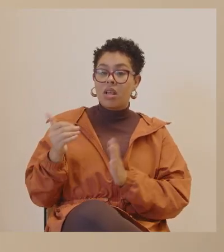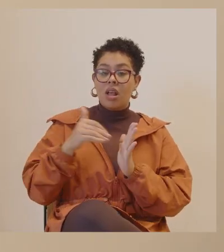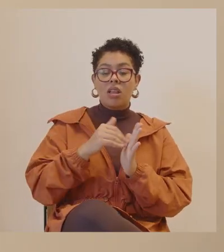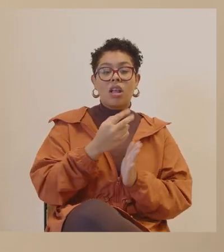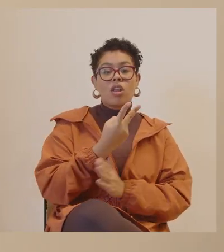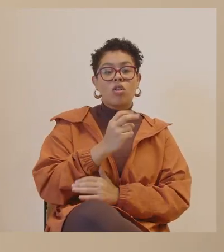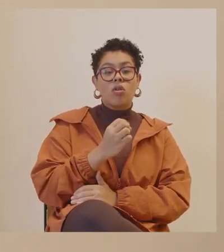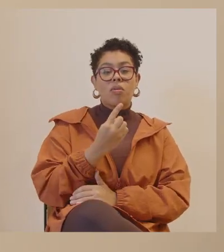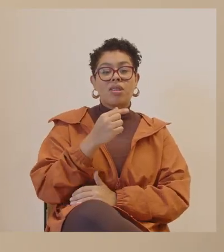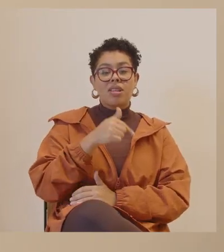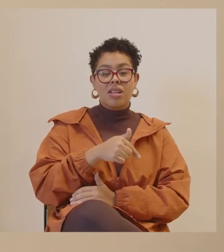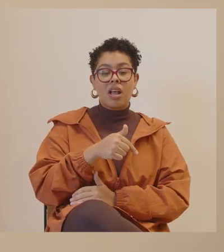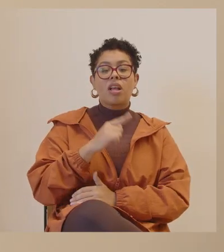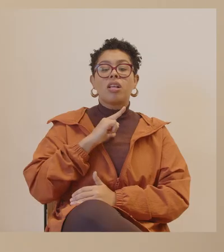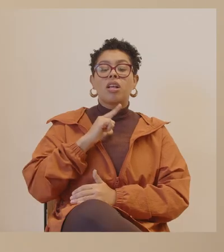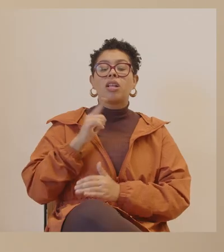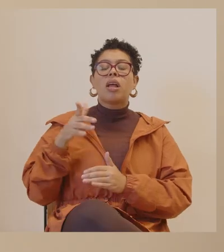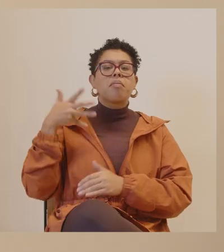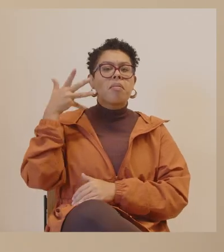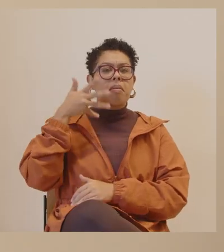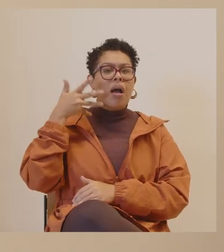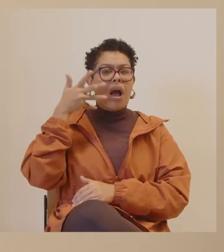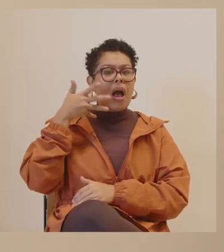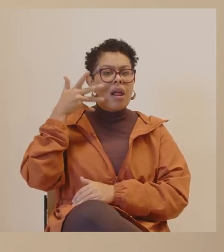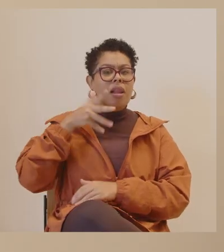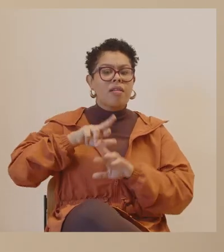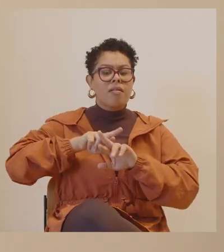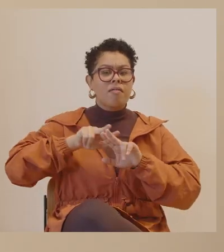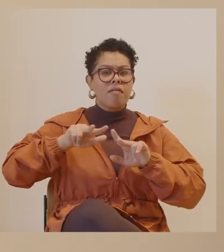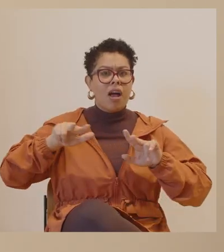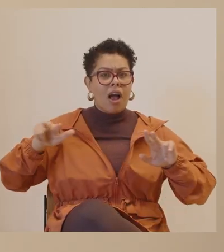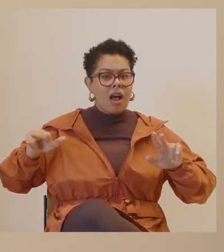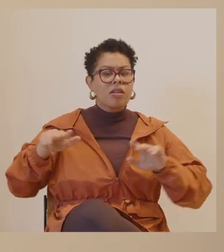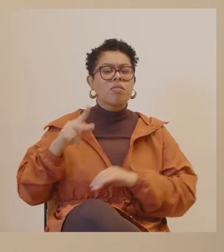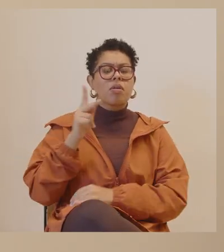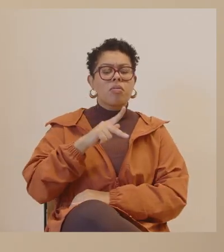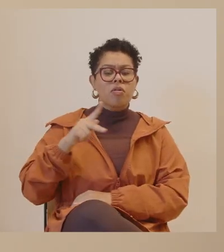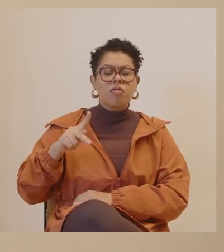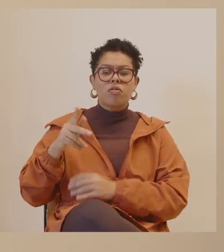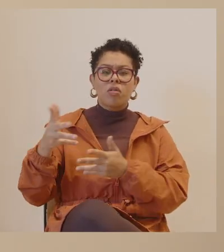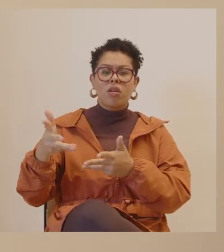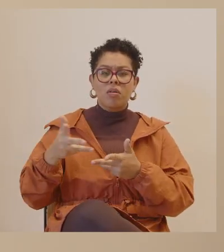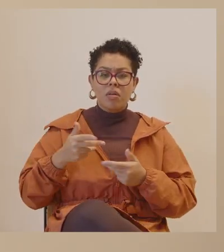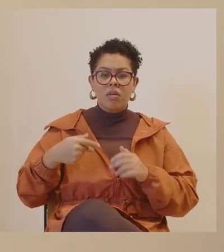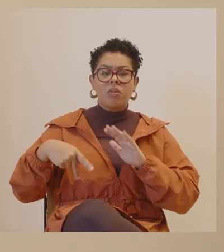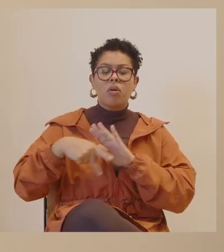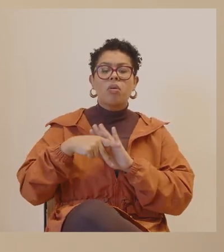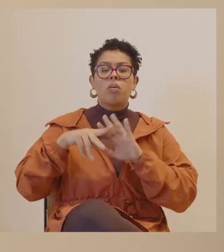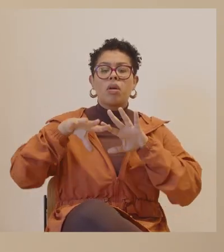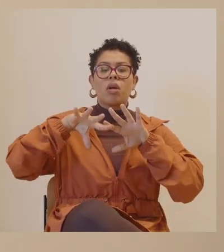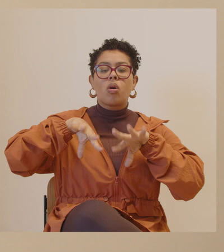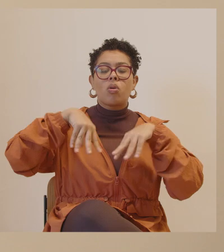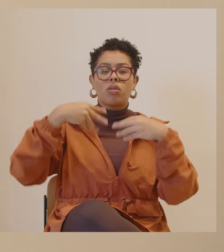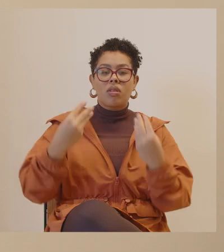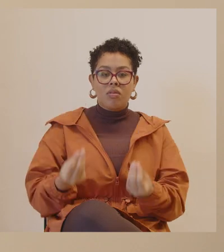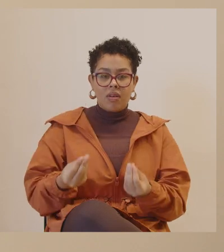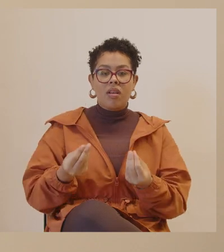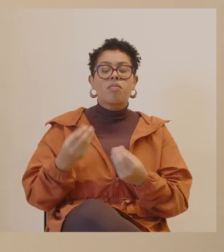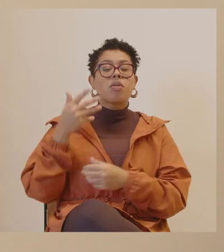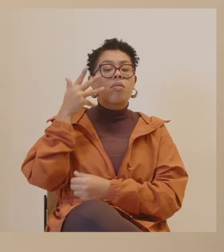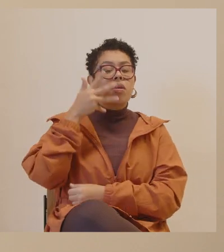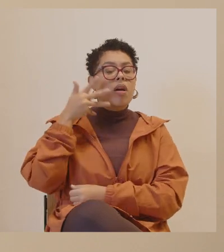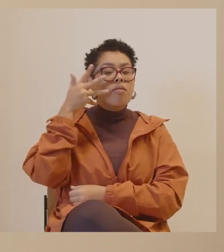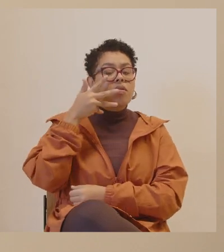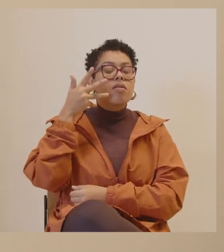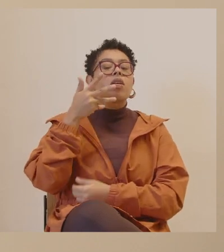tem um ciclo grande de palestras com professores convidados da Unifesp, muitas dessas palestras